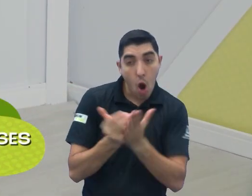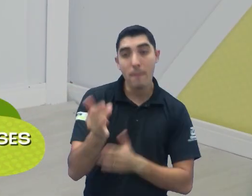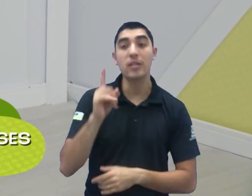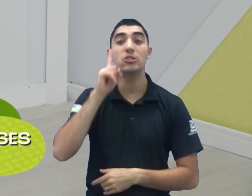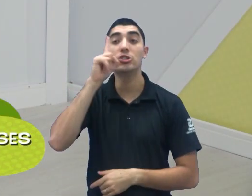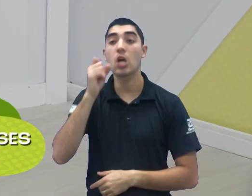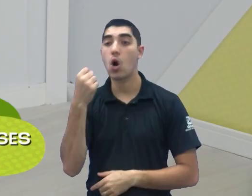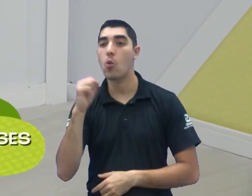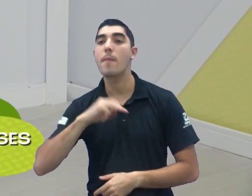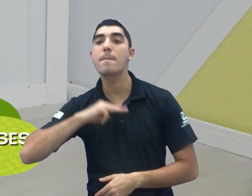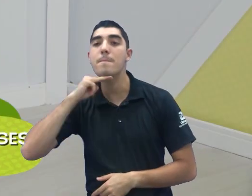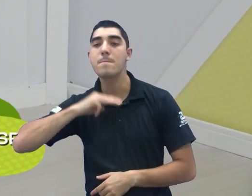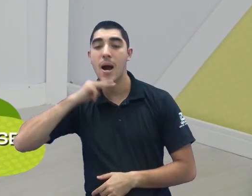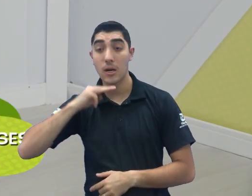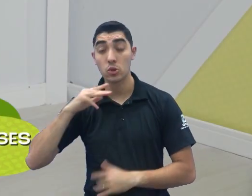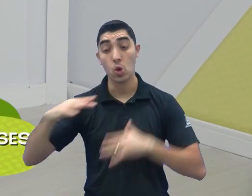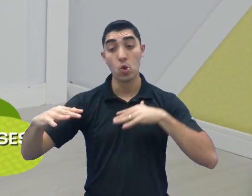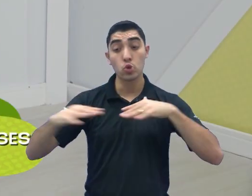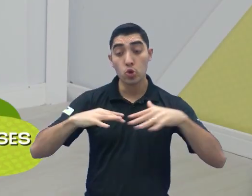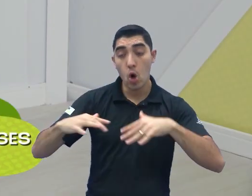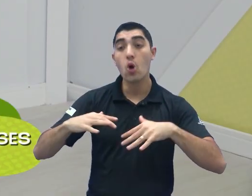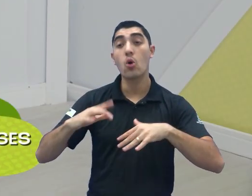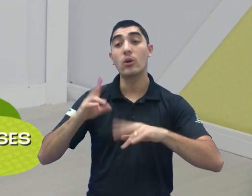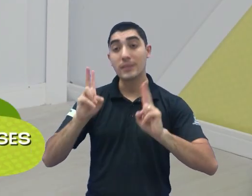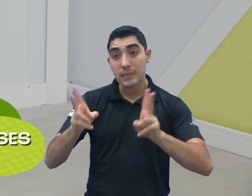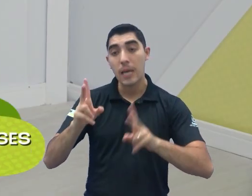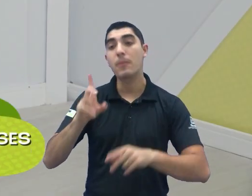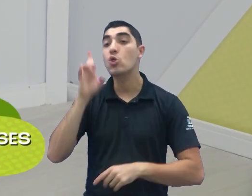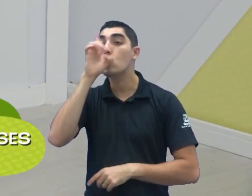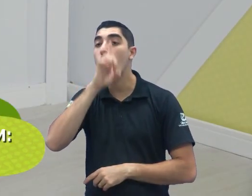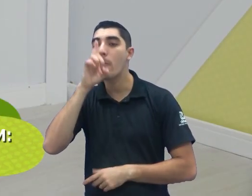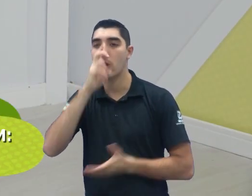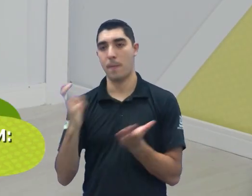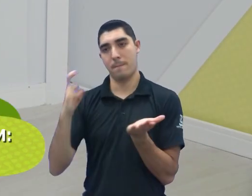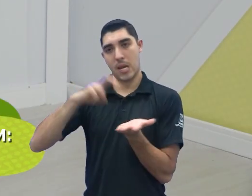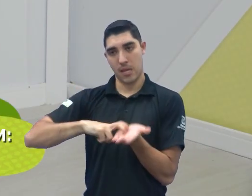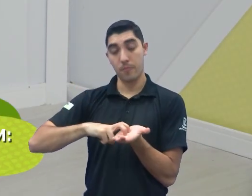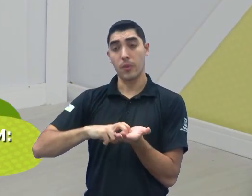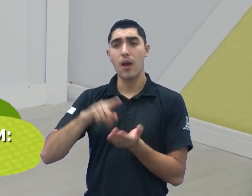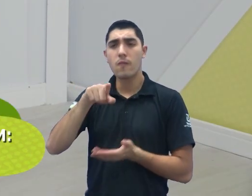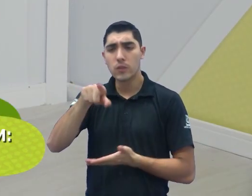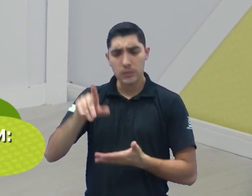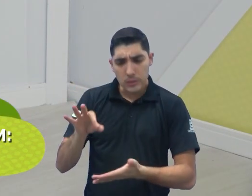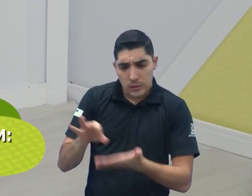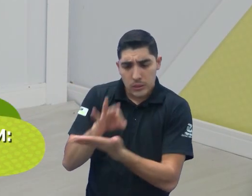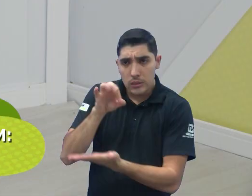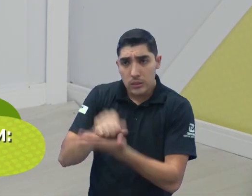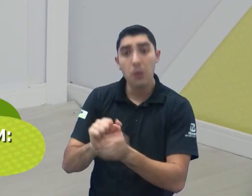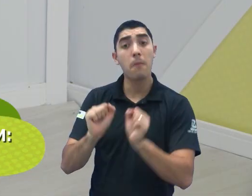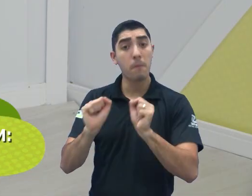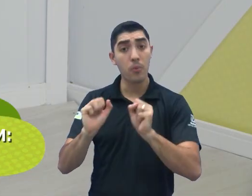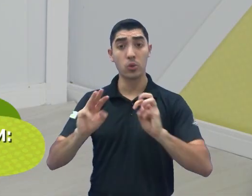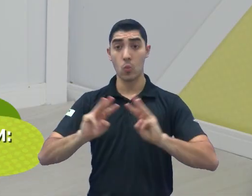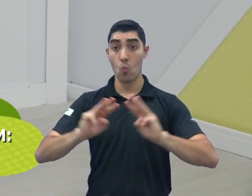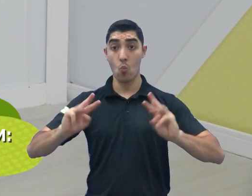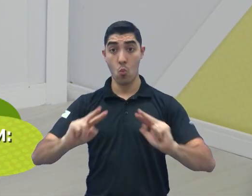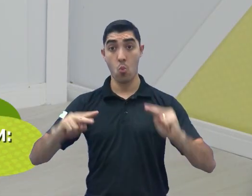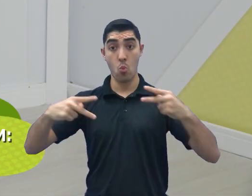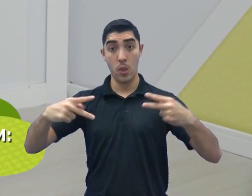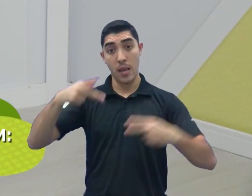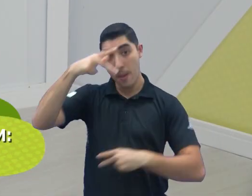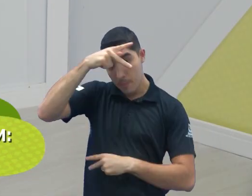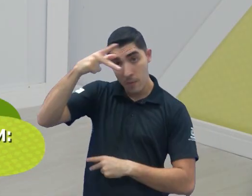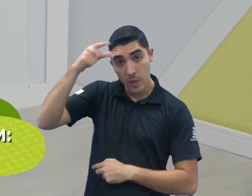com os jogos previstos aos domingos pela manhã. As inscrições podem ser feitas pelos links disponíveis no site